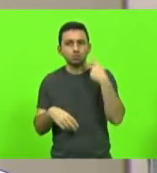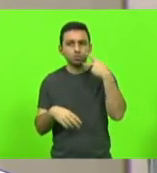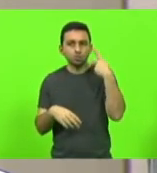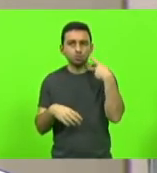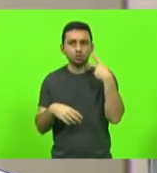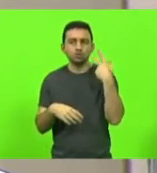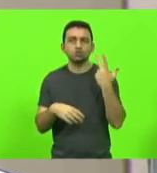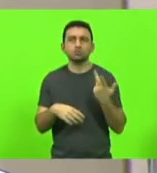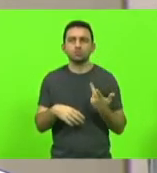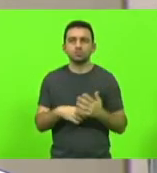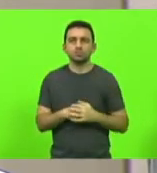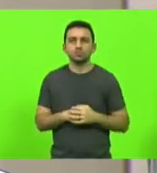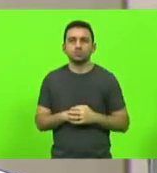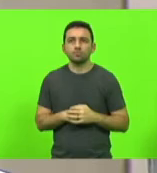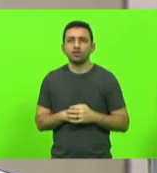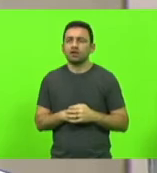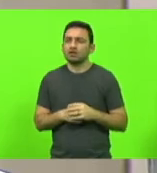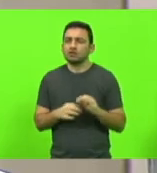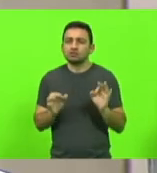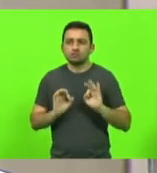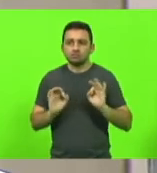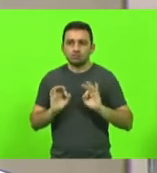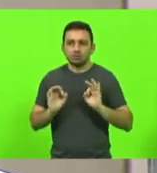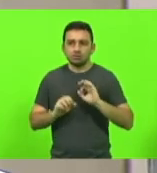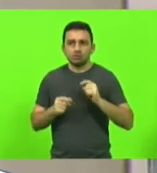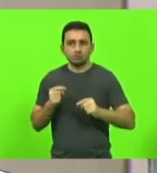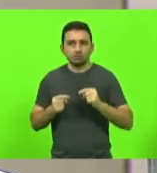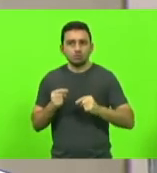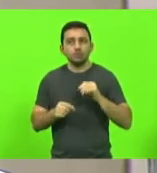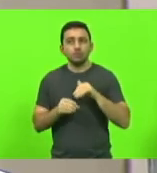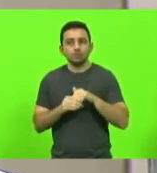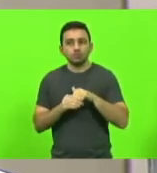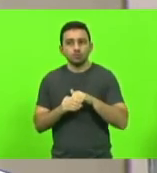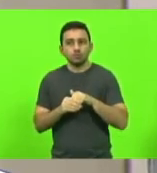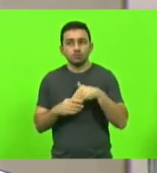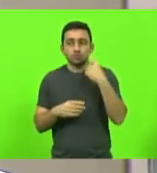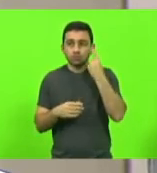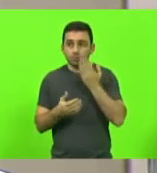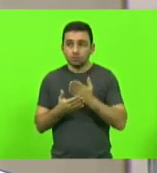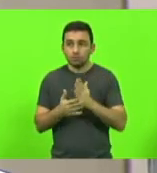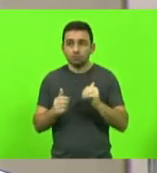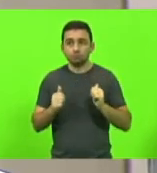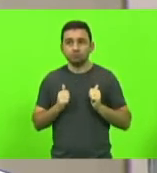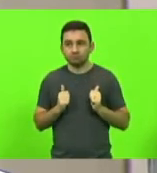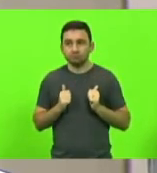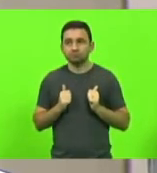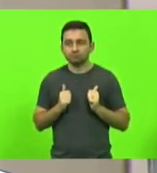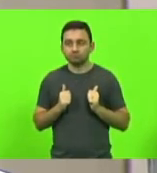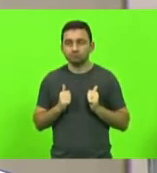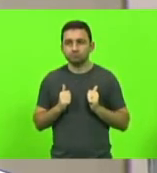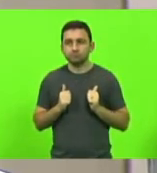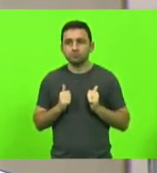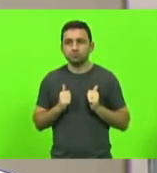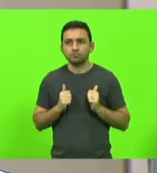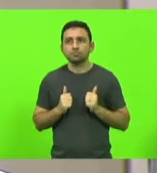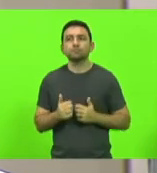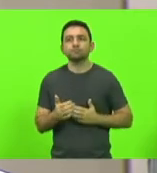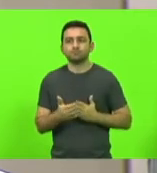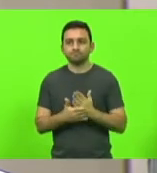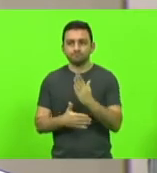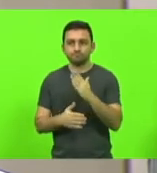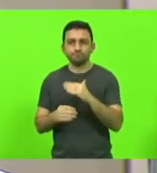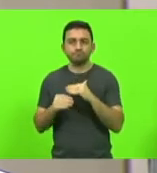discussão. Não havendo quem queira discutir, em votação. Deputados que aprovam, permaneçam como se encontra. Aprovado